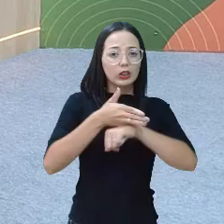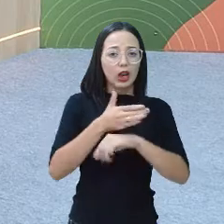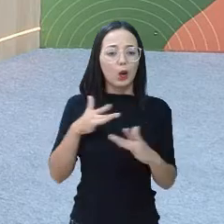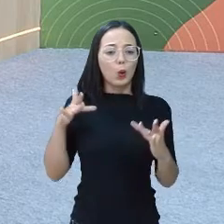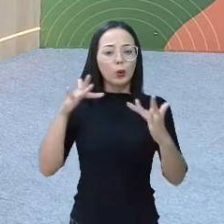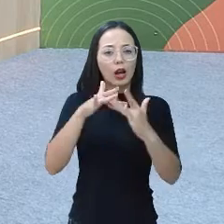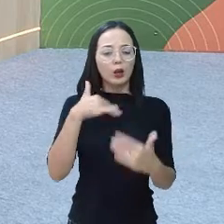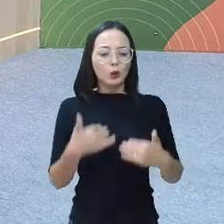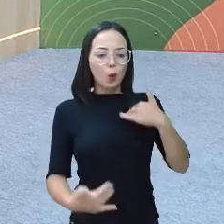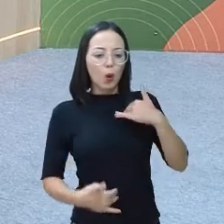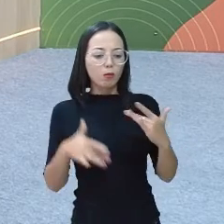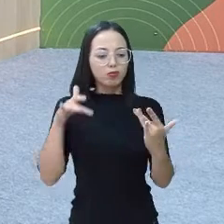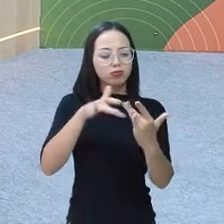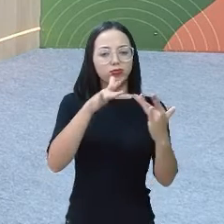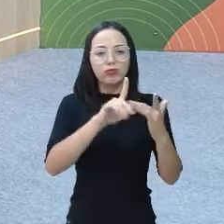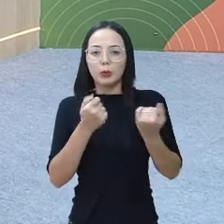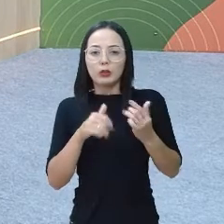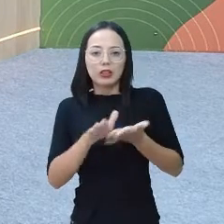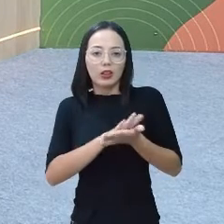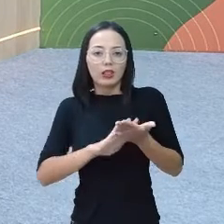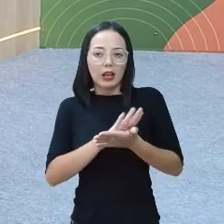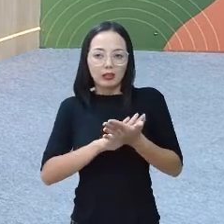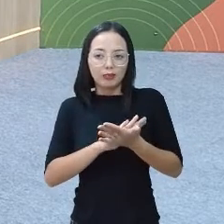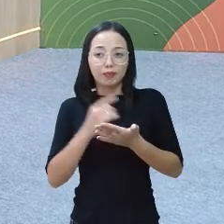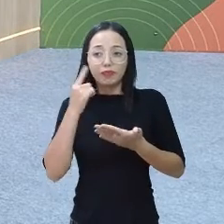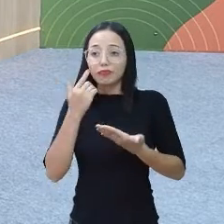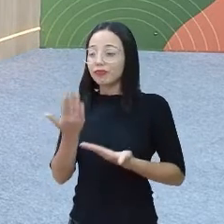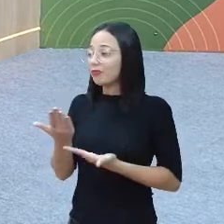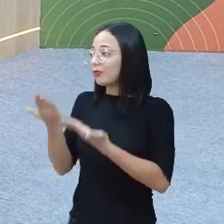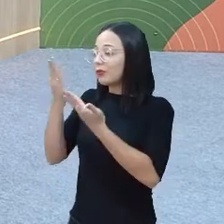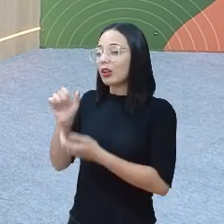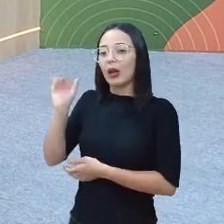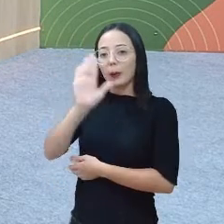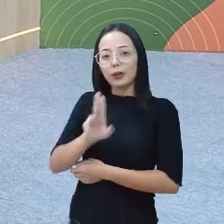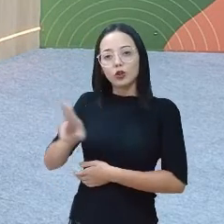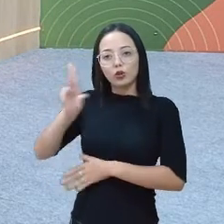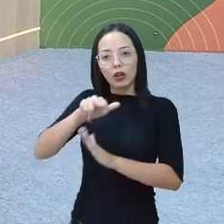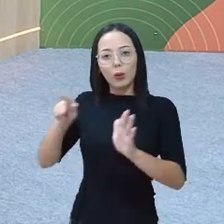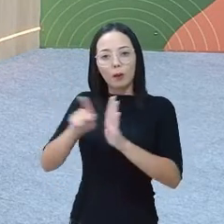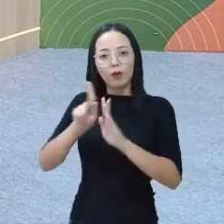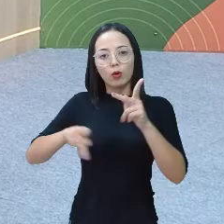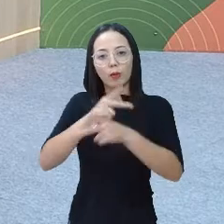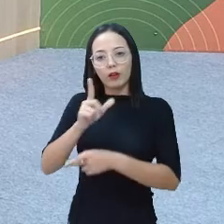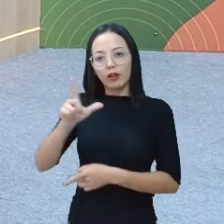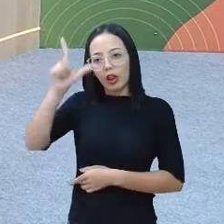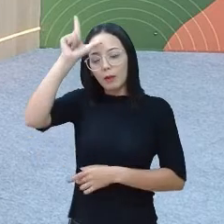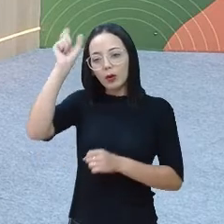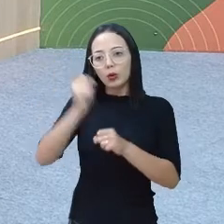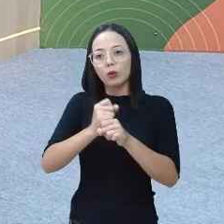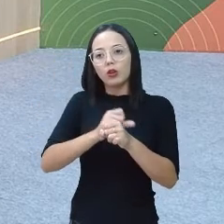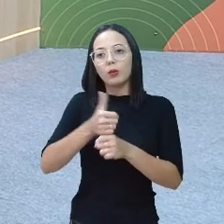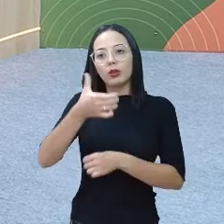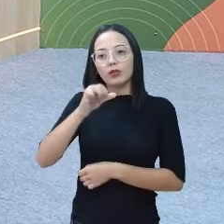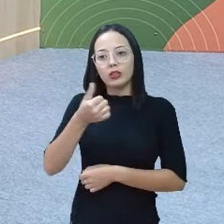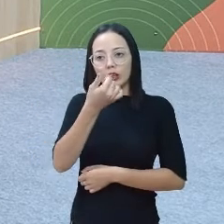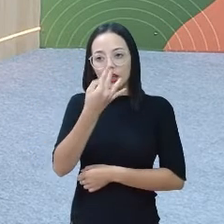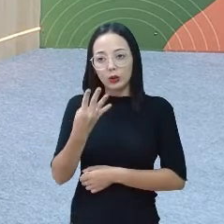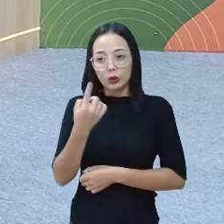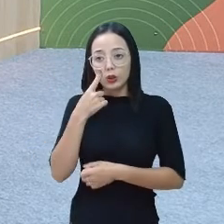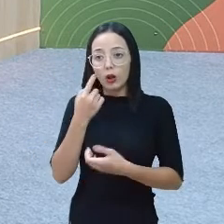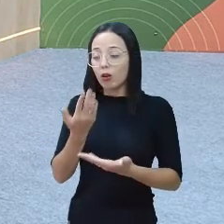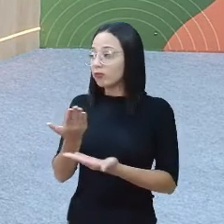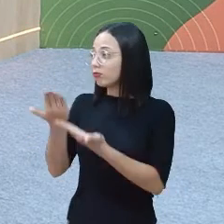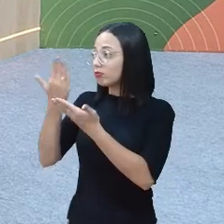corpo a corpo, né, com os indígenas. Então aqui um canhão usado pelos alemães em 1914. Aqui nós temos